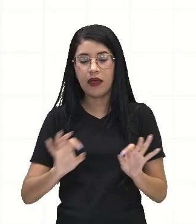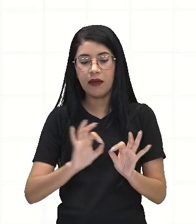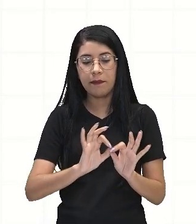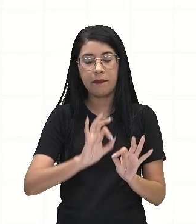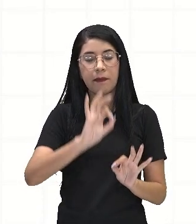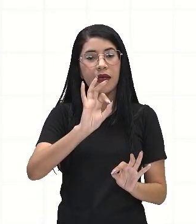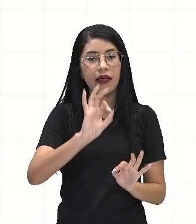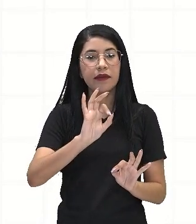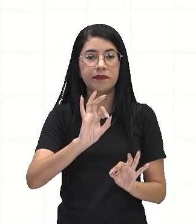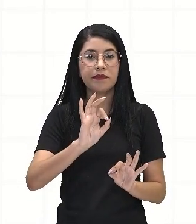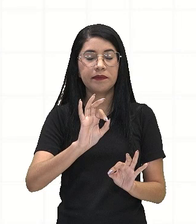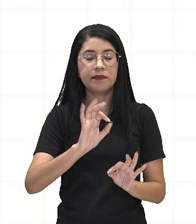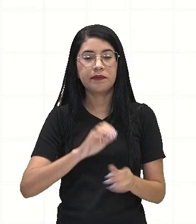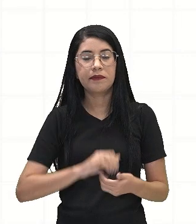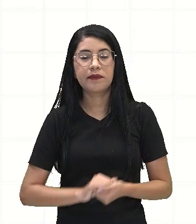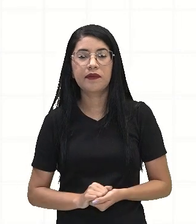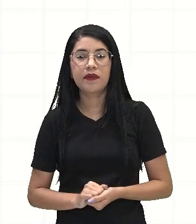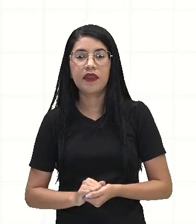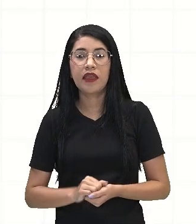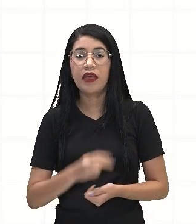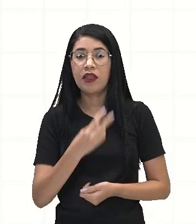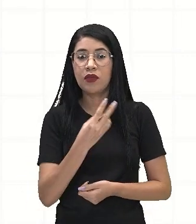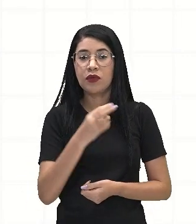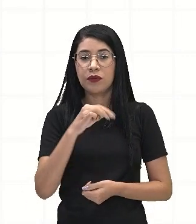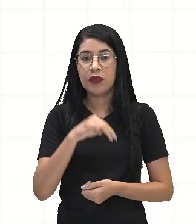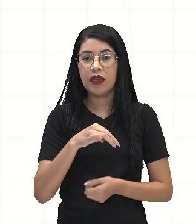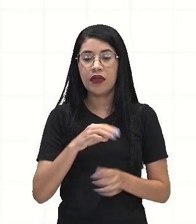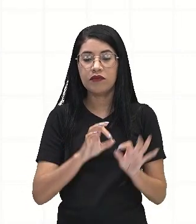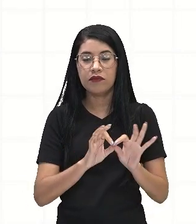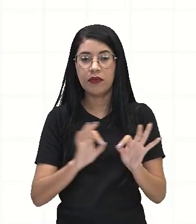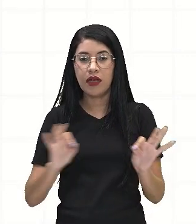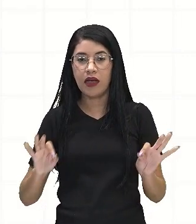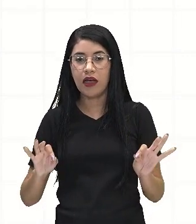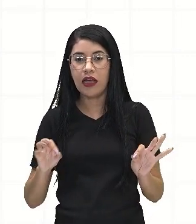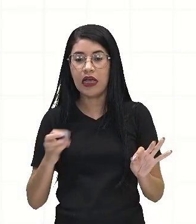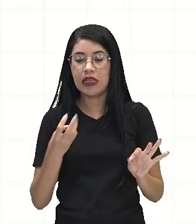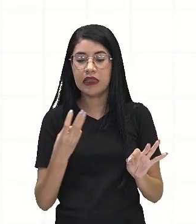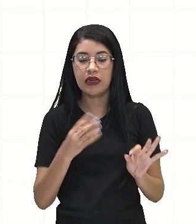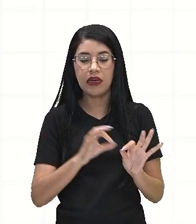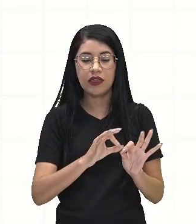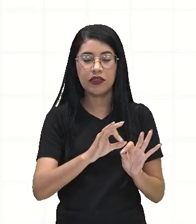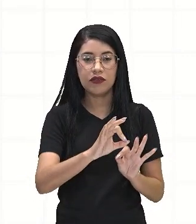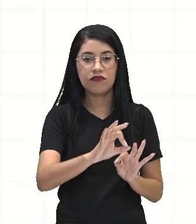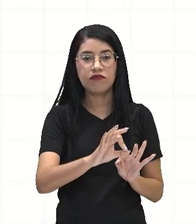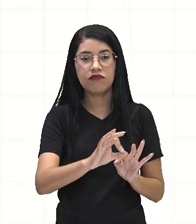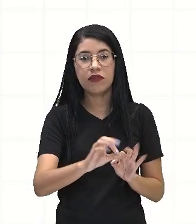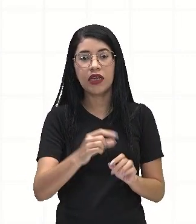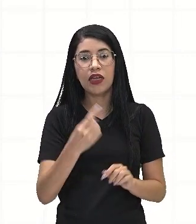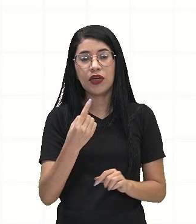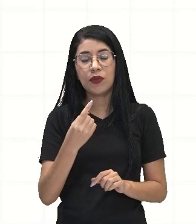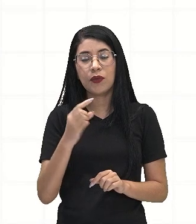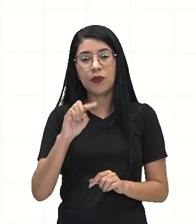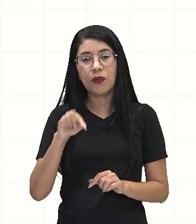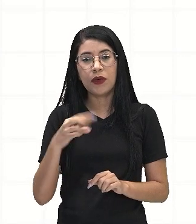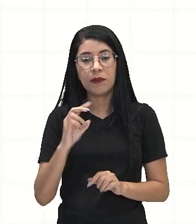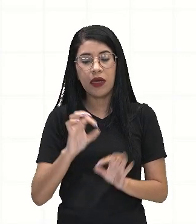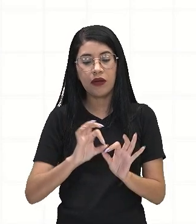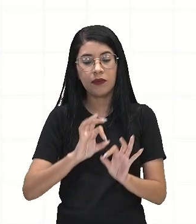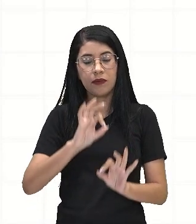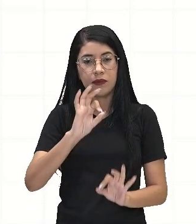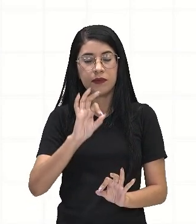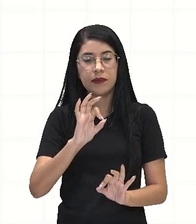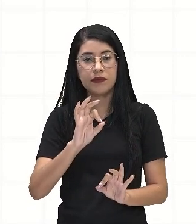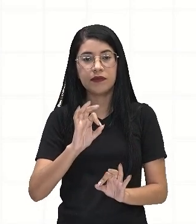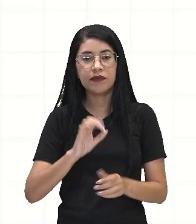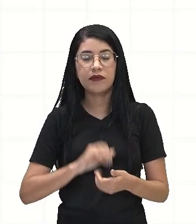comprimento por 3 metros de largura e 1,5 metro de altura. Então, você poderia até fazer assim, olha, tem